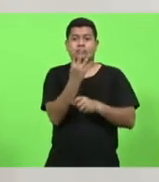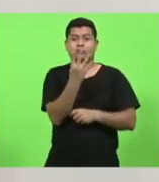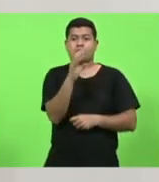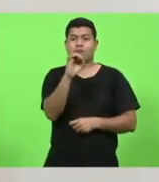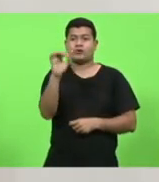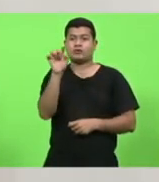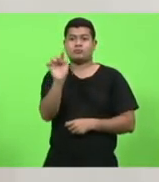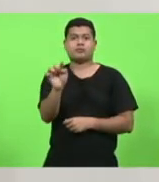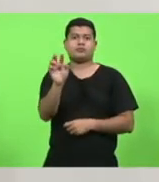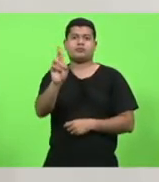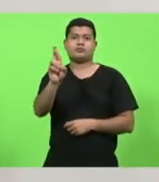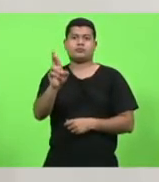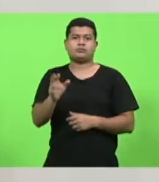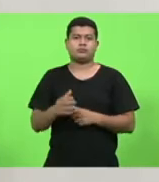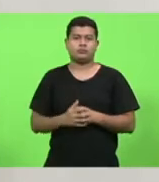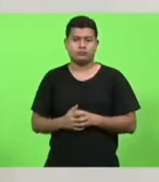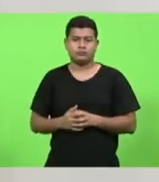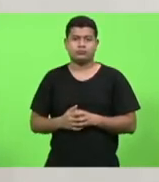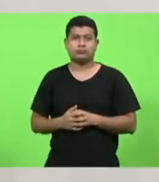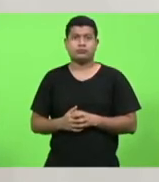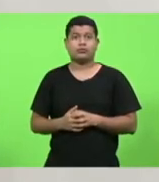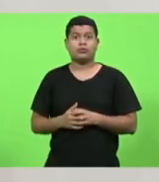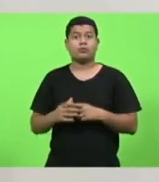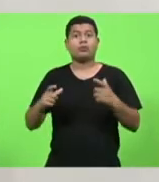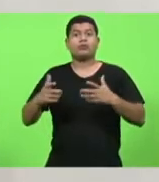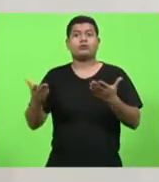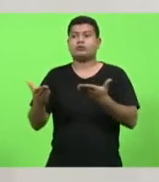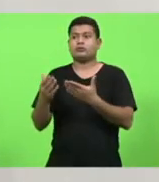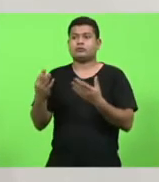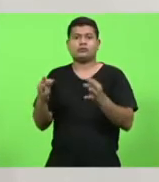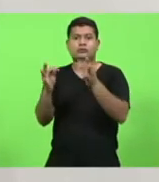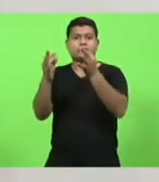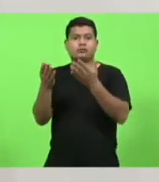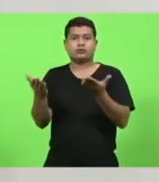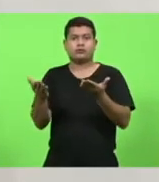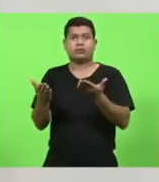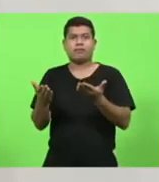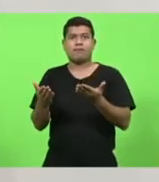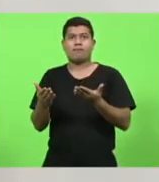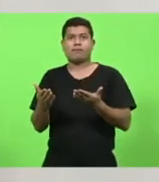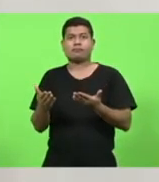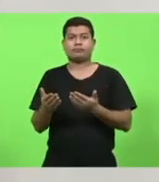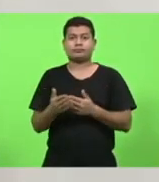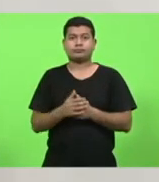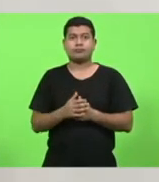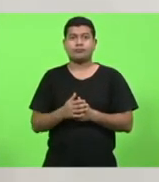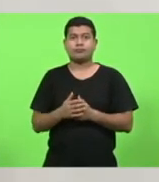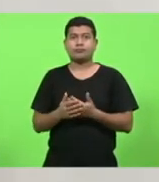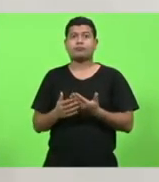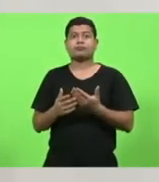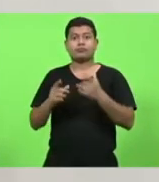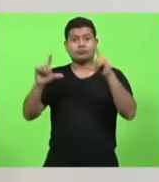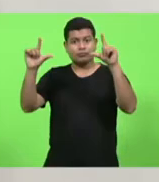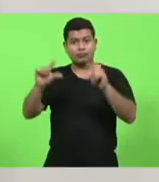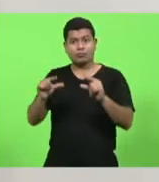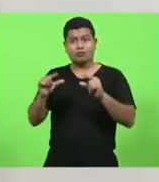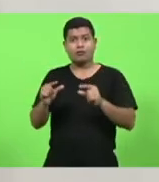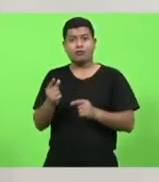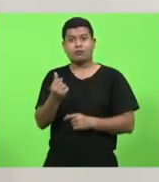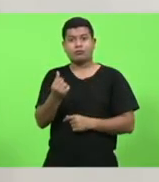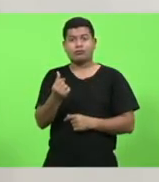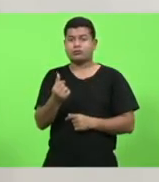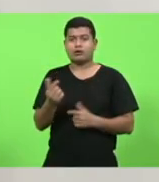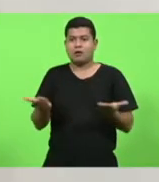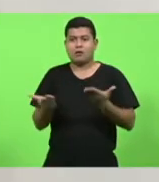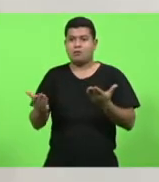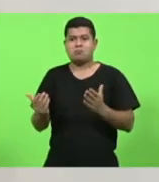R$ 400 mil. Onde que a tecnologia, deputada Ada, deveria reduzir os valores? Não, eles estão aumentando